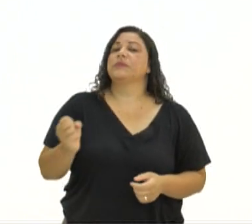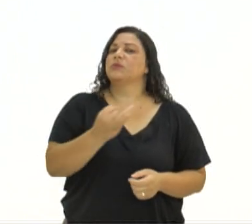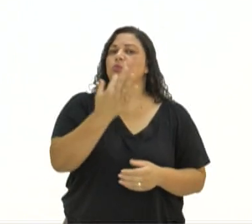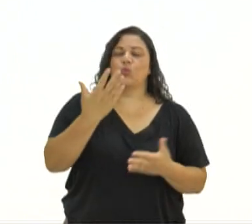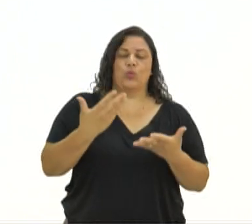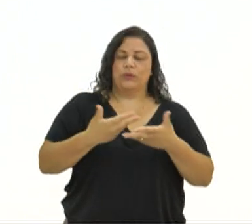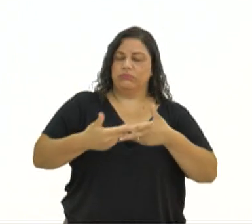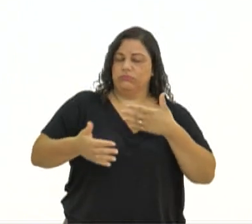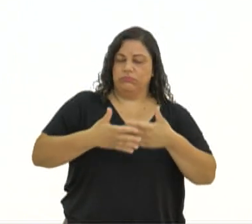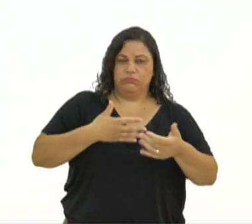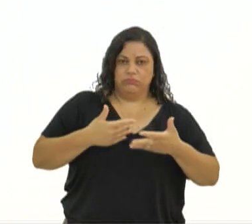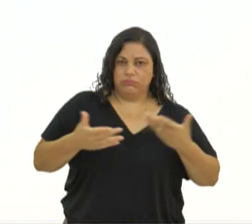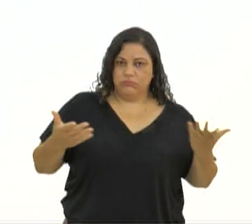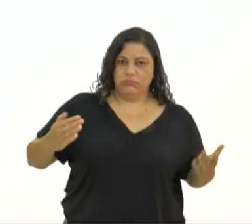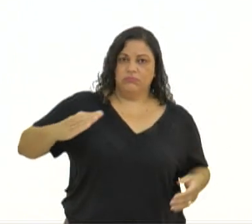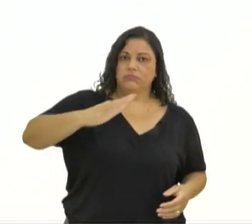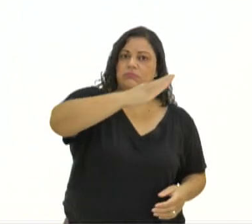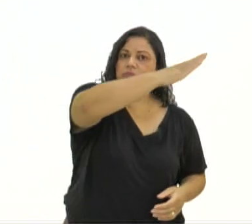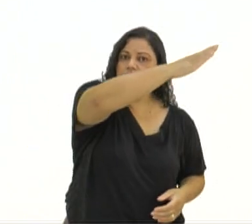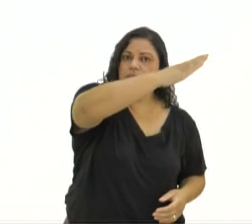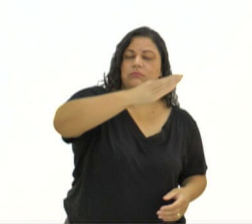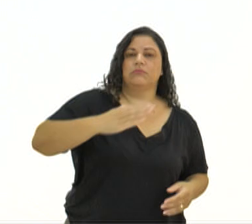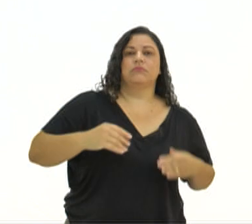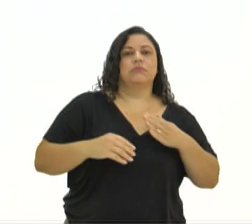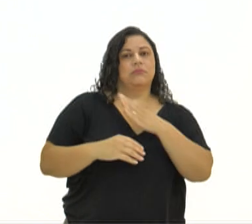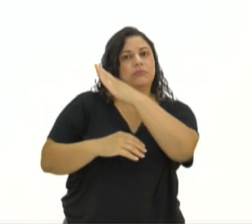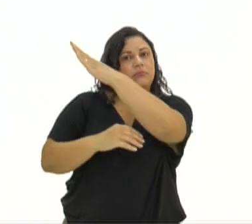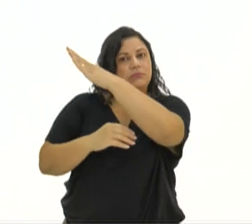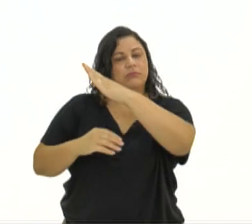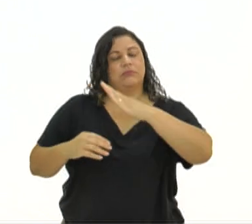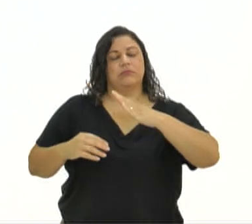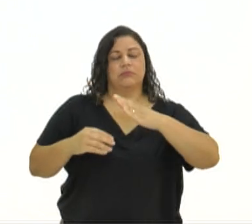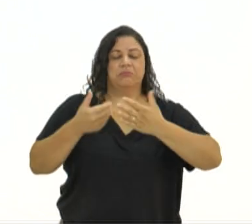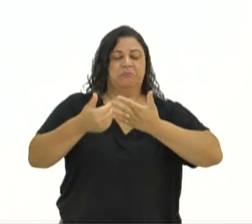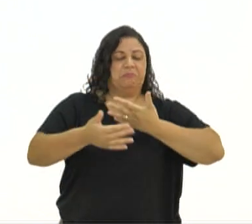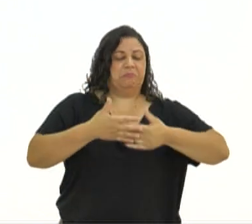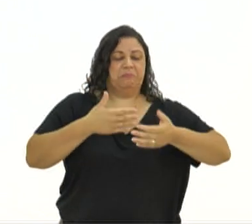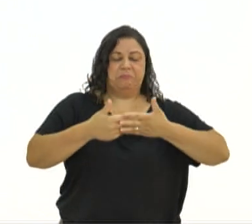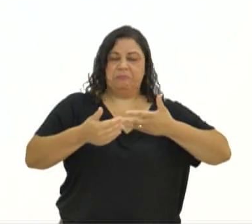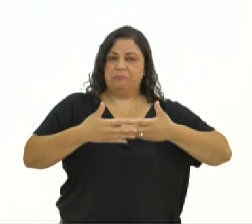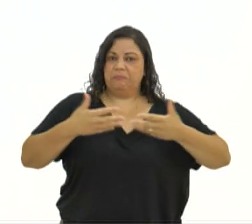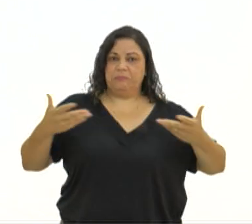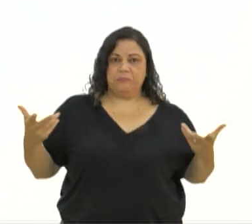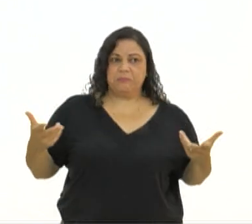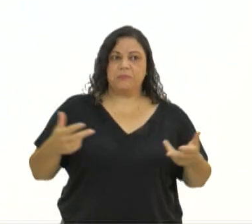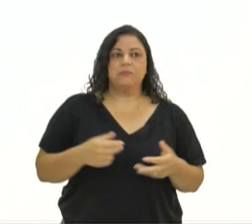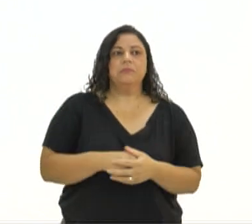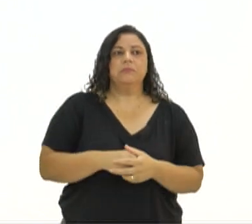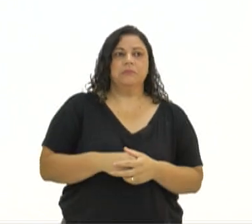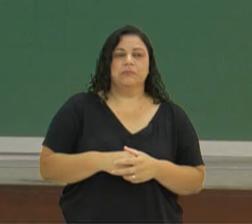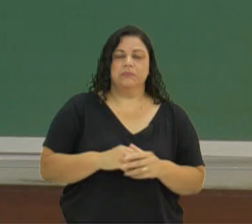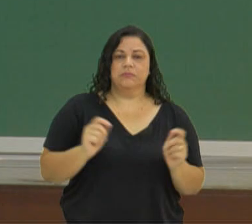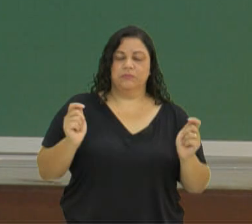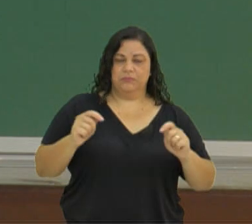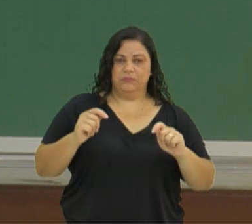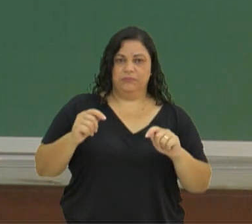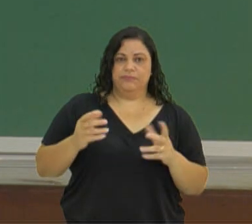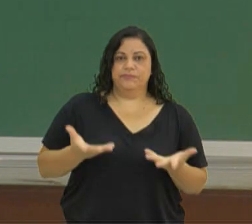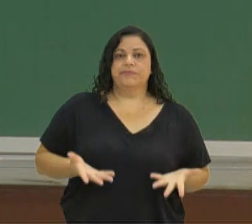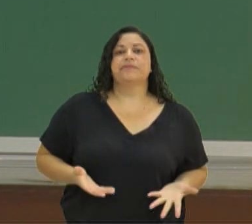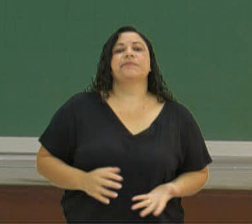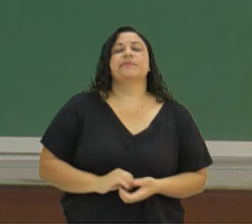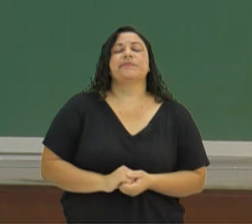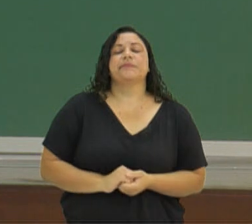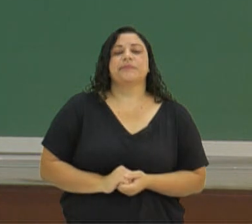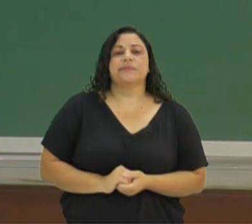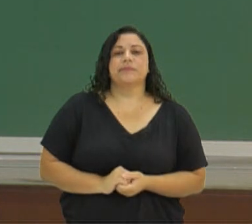da torre que se movimenta nas horizontais e nas verticais, o bispo ele somente se movimenta nas diagonais.